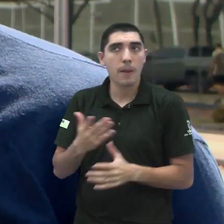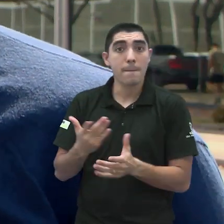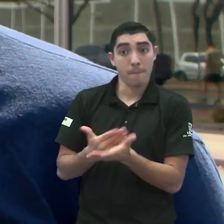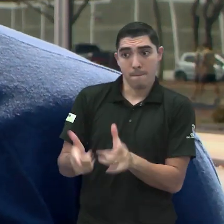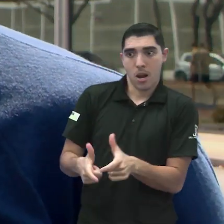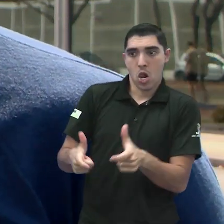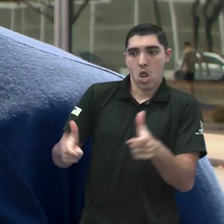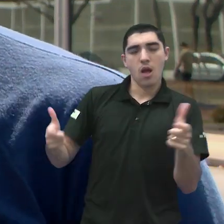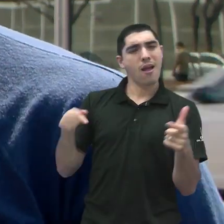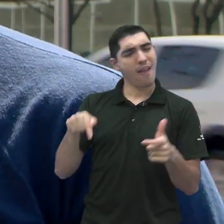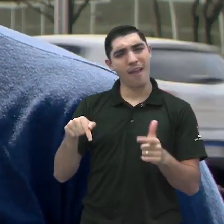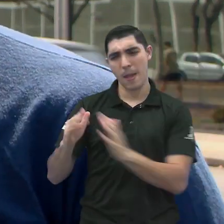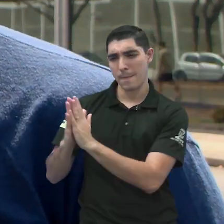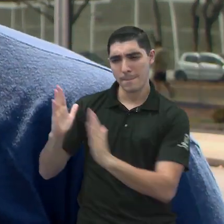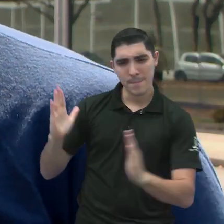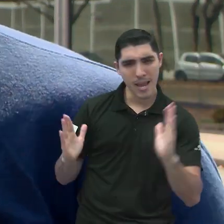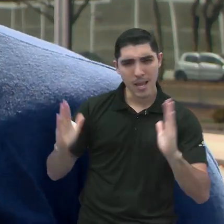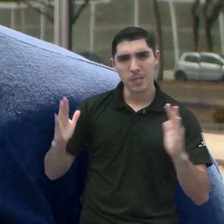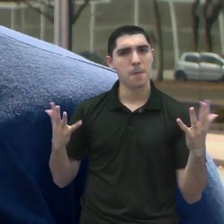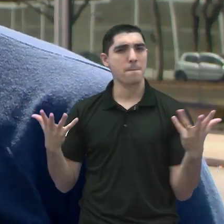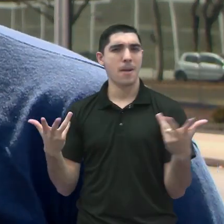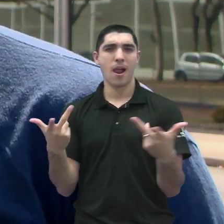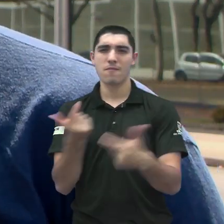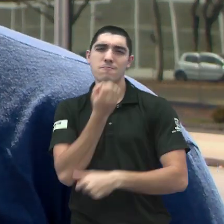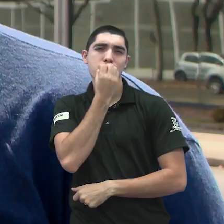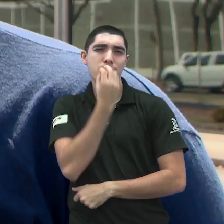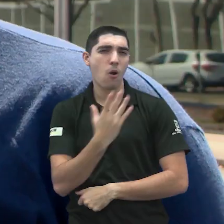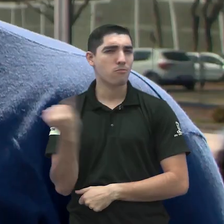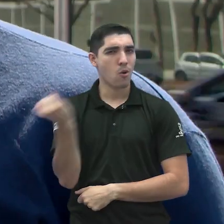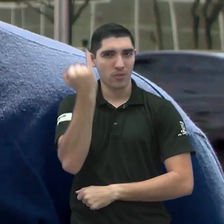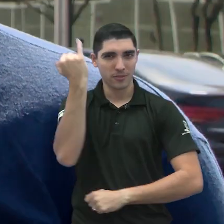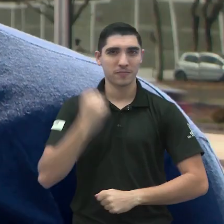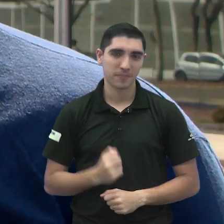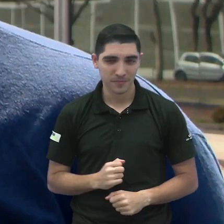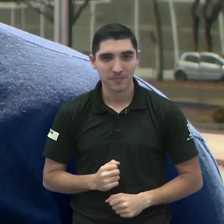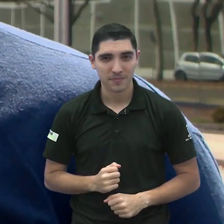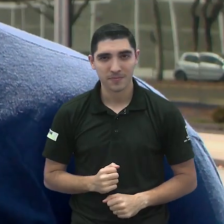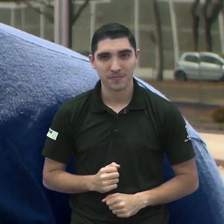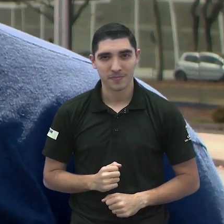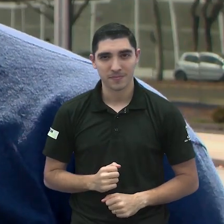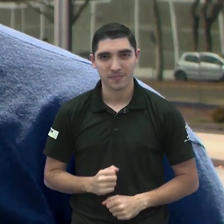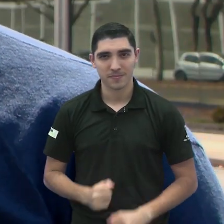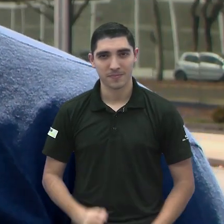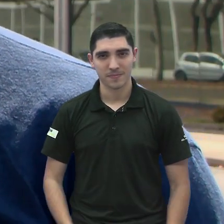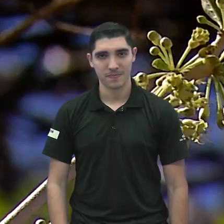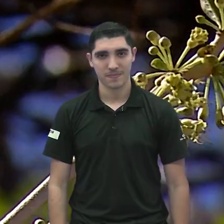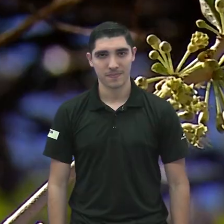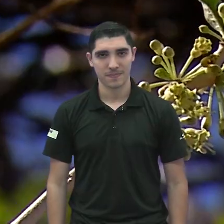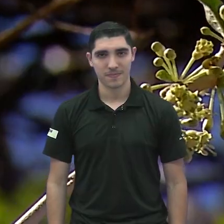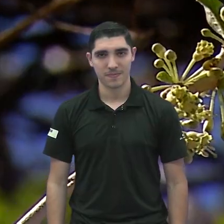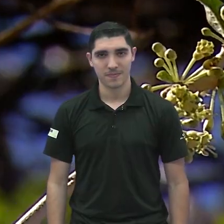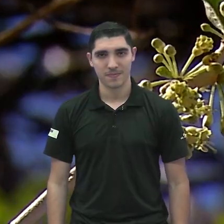broto vem mais forte. Então, assim, é uma maravilha, é um momento chave vital para as plantas.